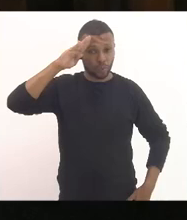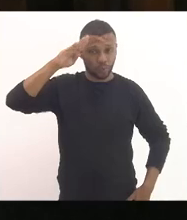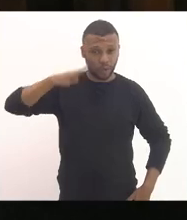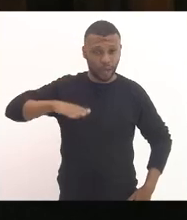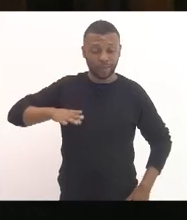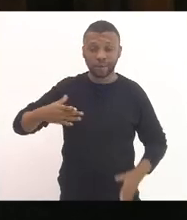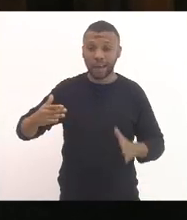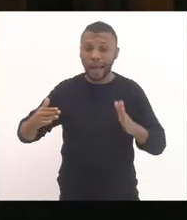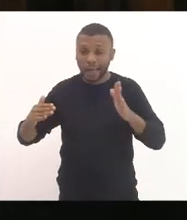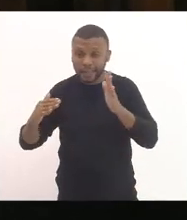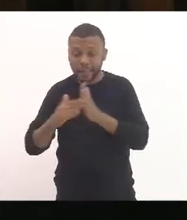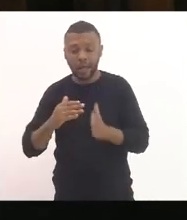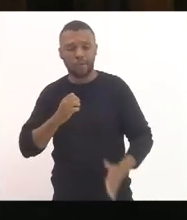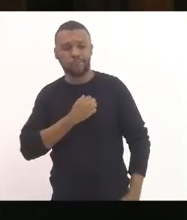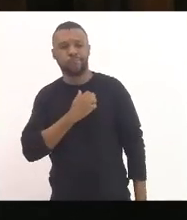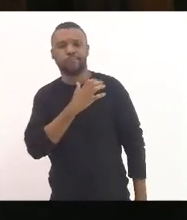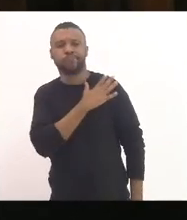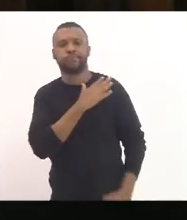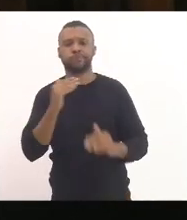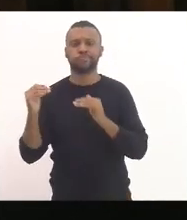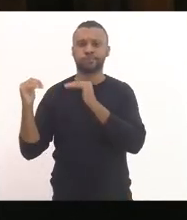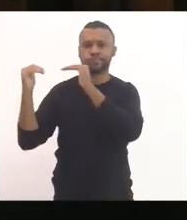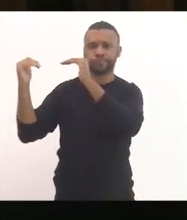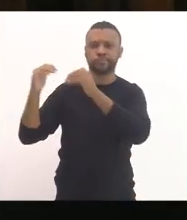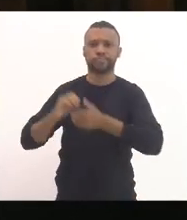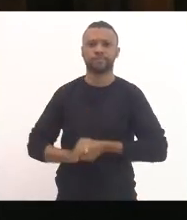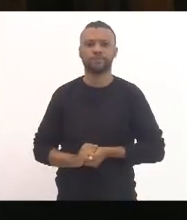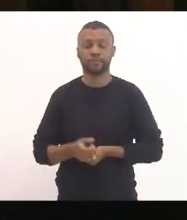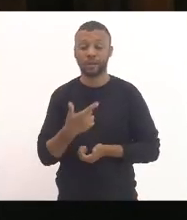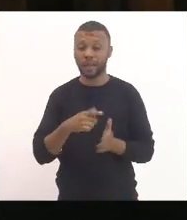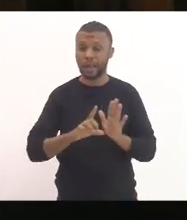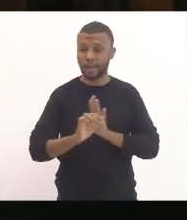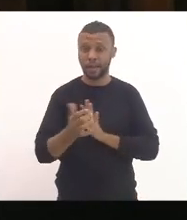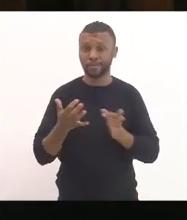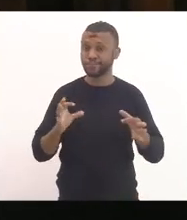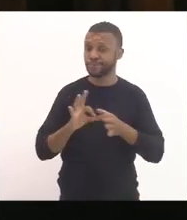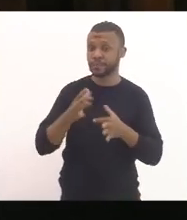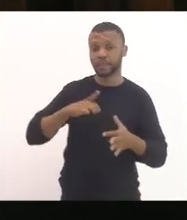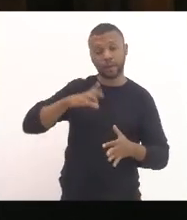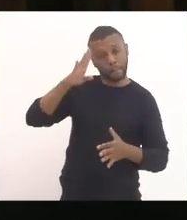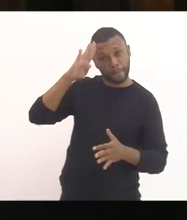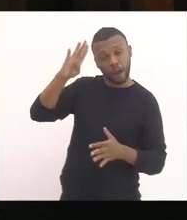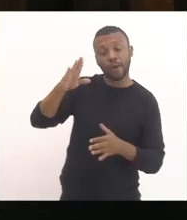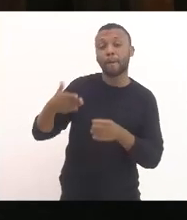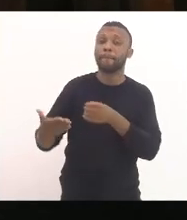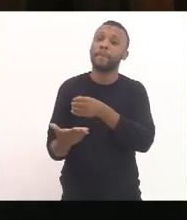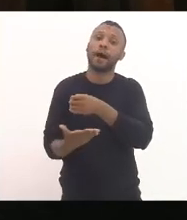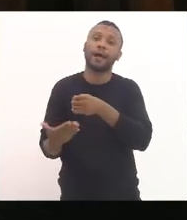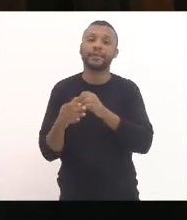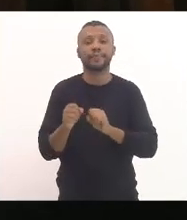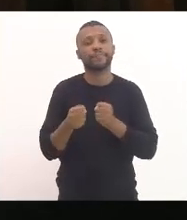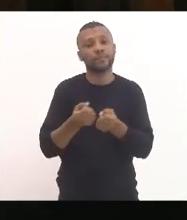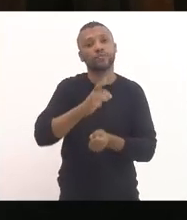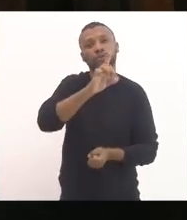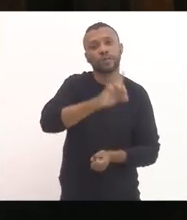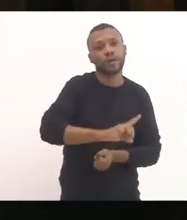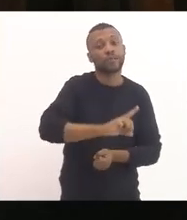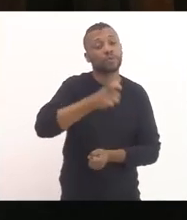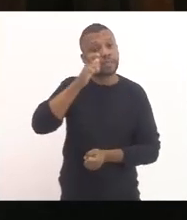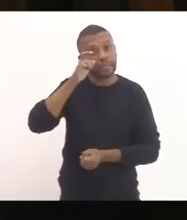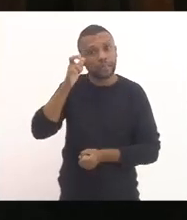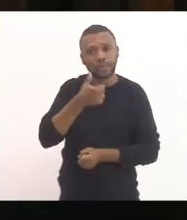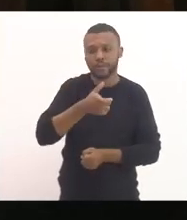representa os Comissários de polícia do Estado do Rio de Janeiro tendo como sua principal para jogar ativo a defesa dos direitos e interesses dos